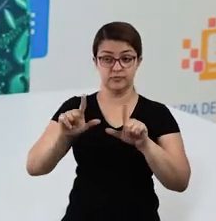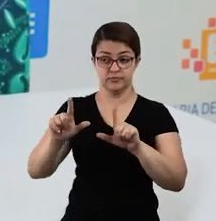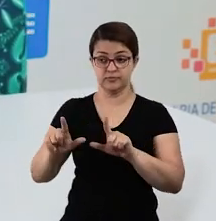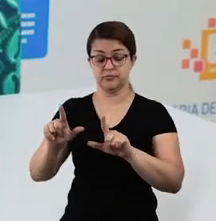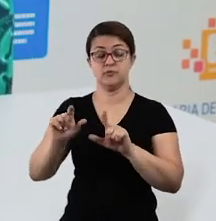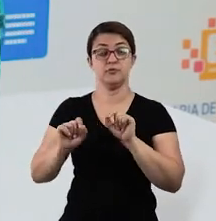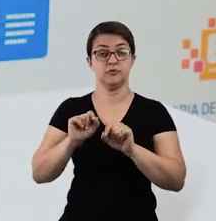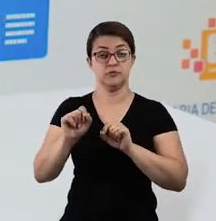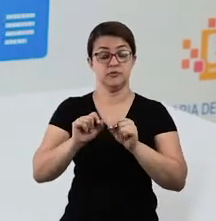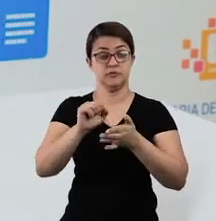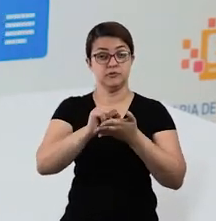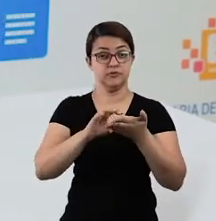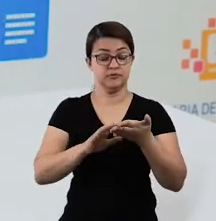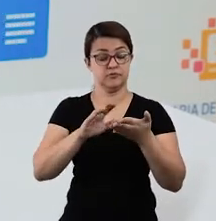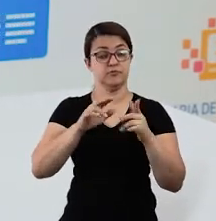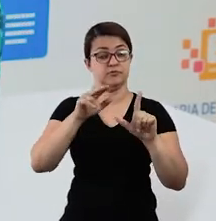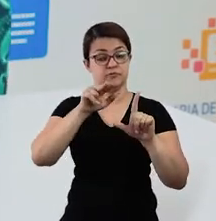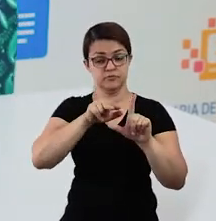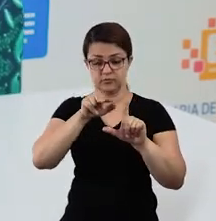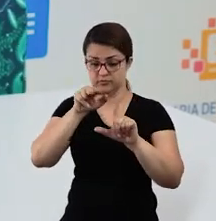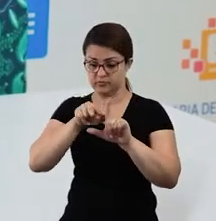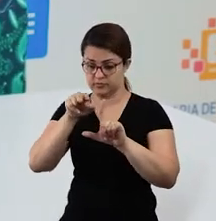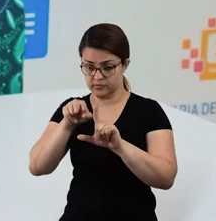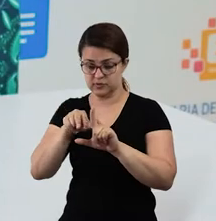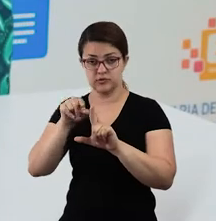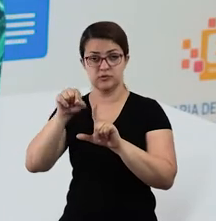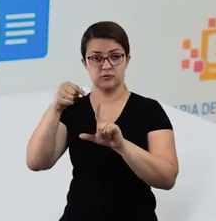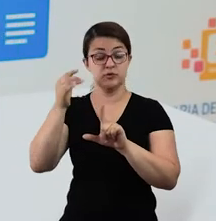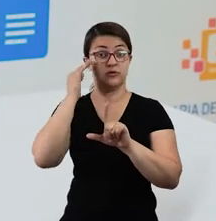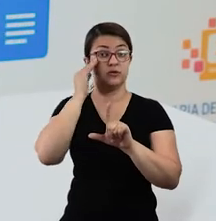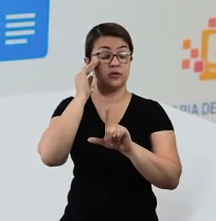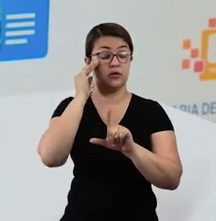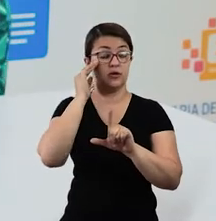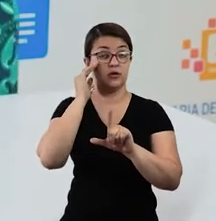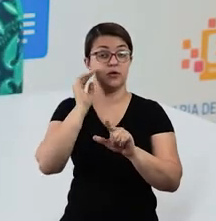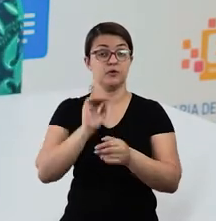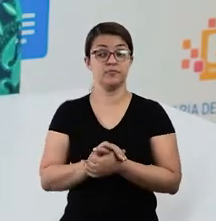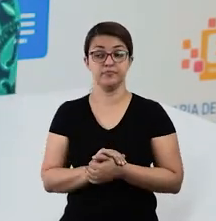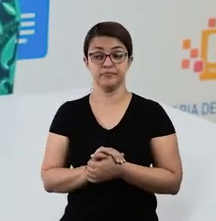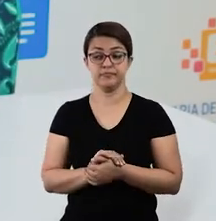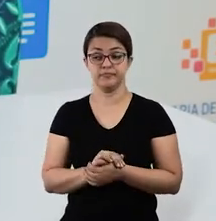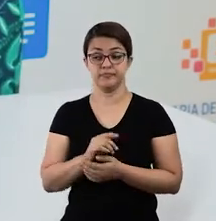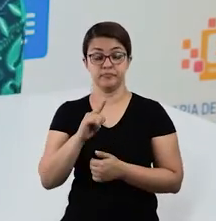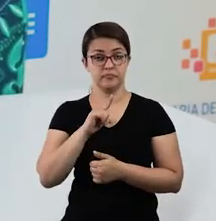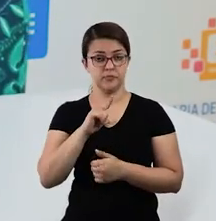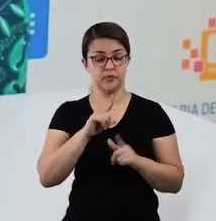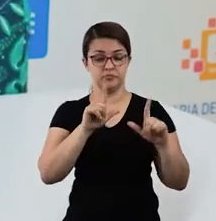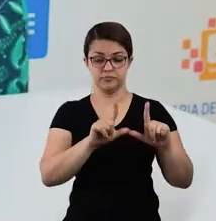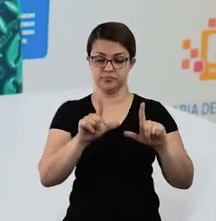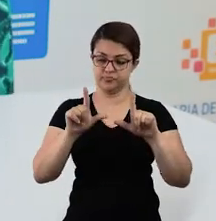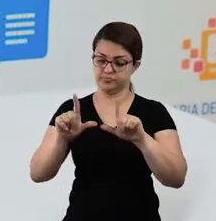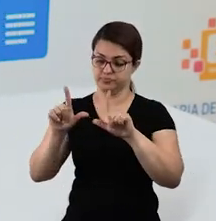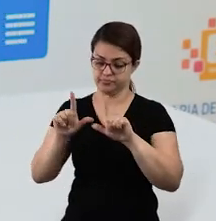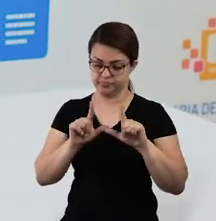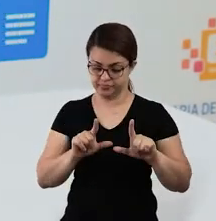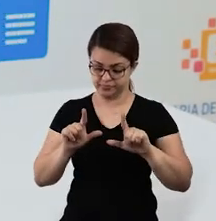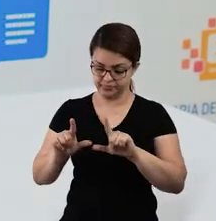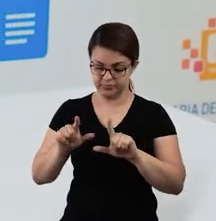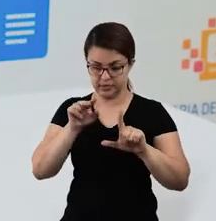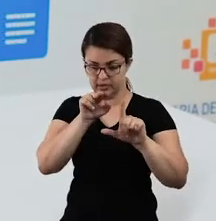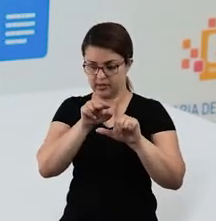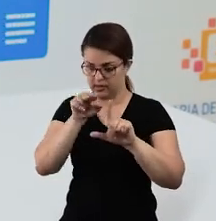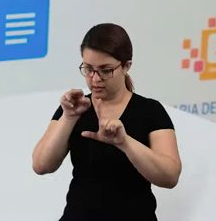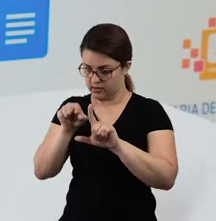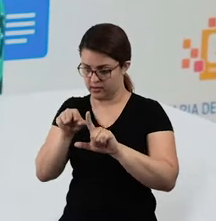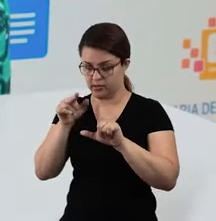vamos fazer nessa atividade uma leitura e interpretação de História em Quadrinhos. Então, aqui tem um quadrinho que você vai ler com bastante